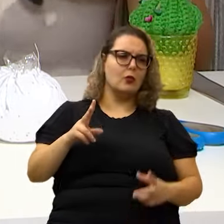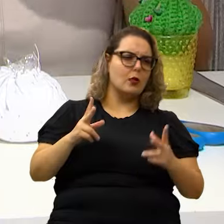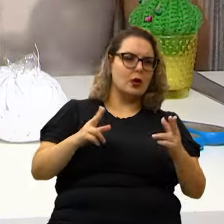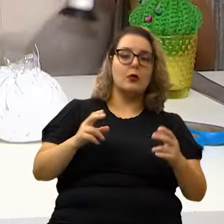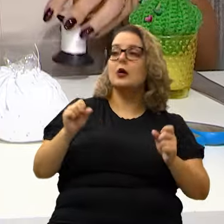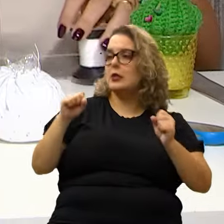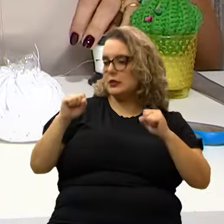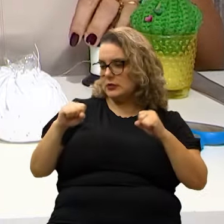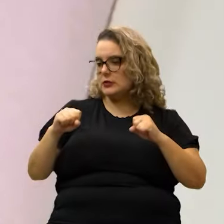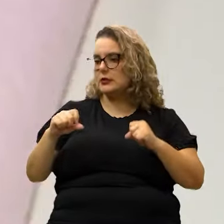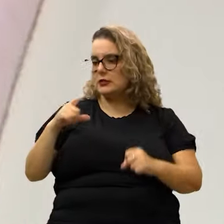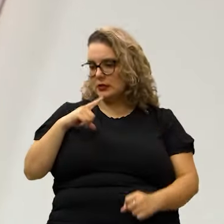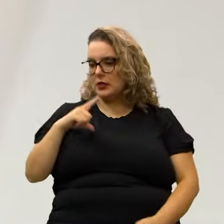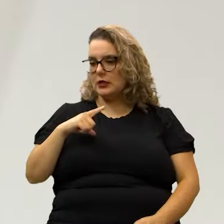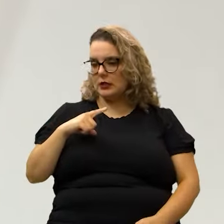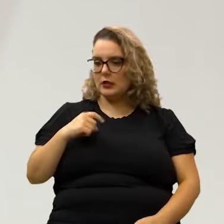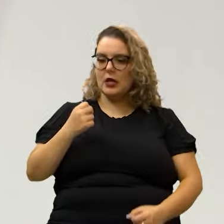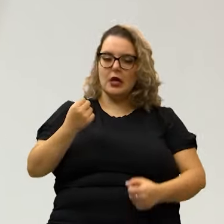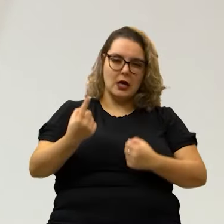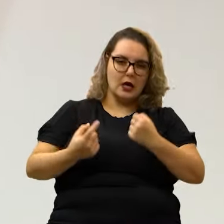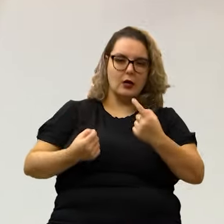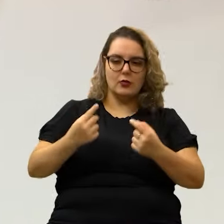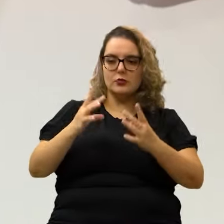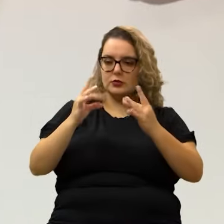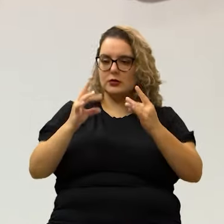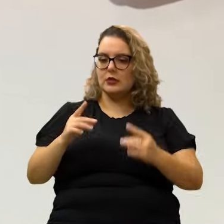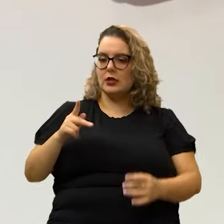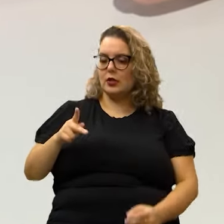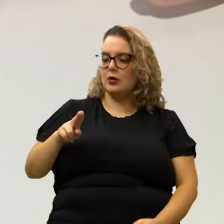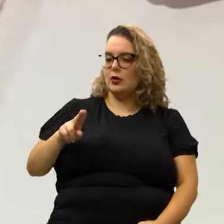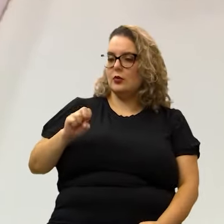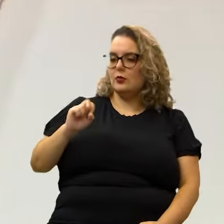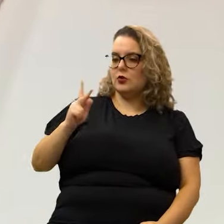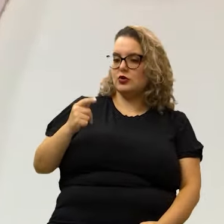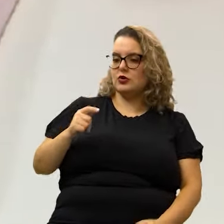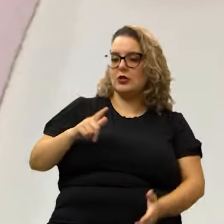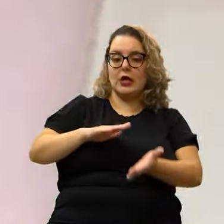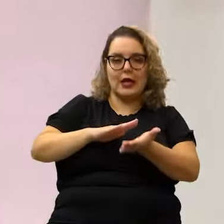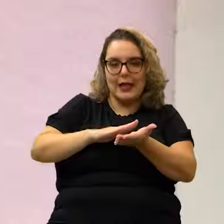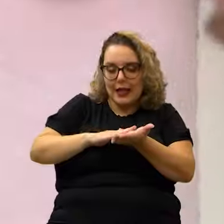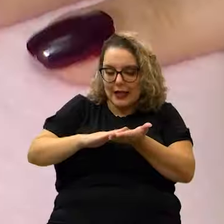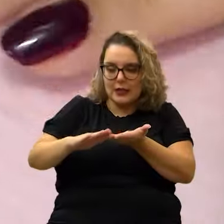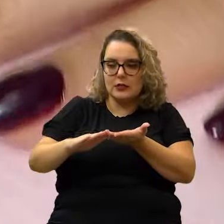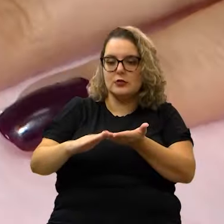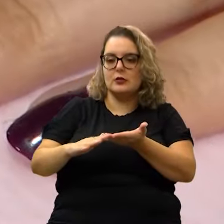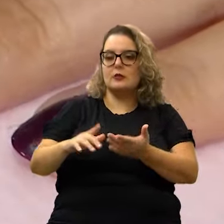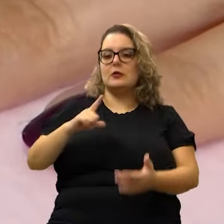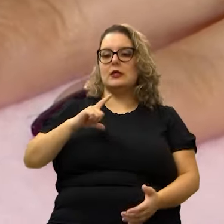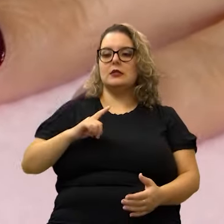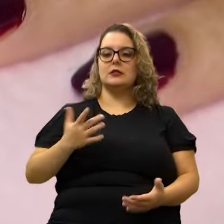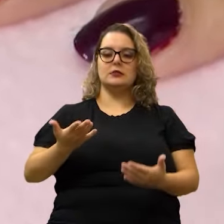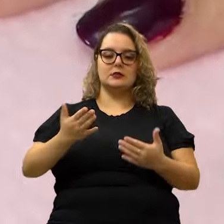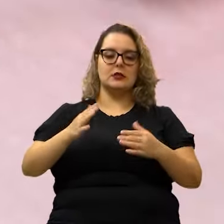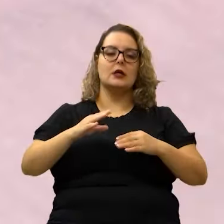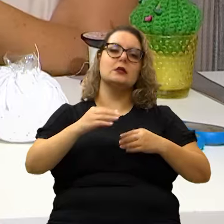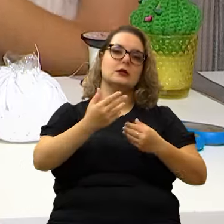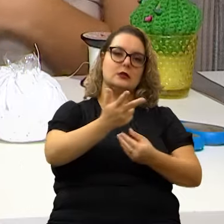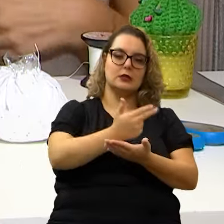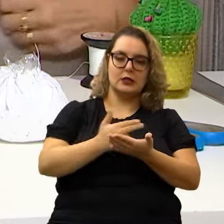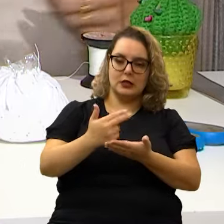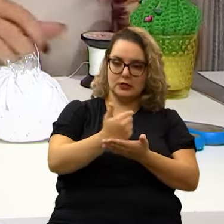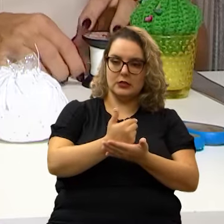igual? Isso, ele tem. Ainda mais esses que tem algum desenho, né? Porque tem plush que é liso que não tem, é o mesmo lado. Então a gente vai fazer sempre do lado avesso e